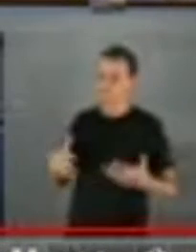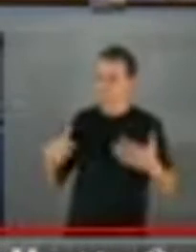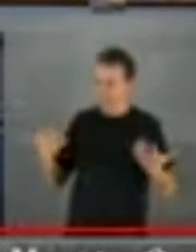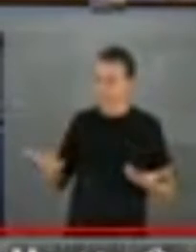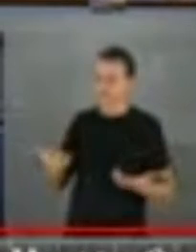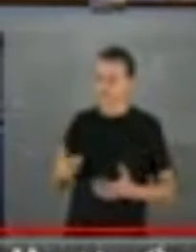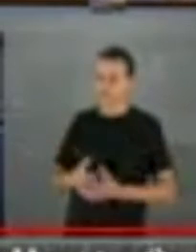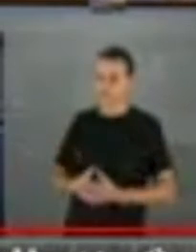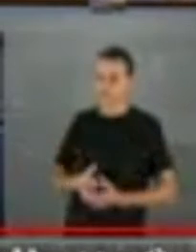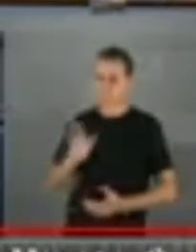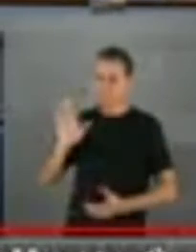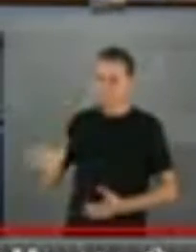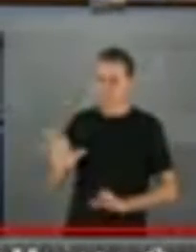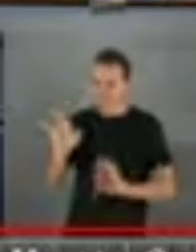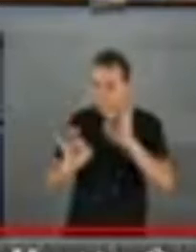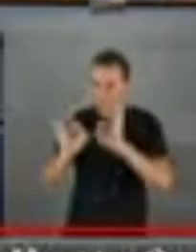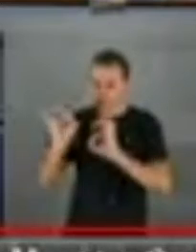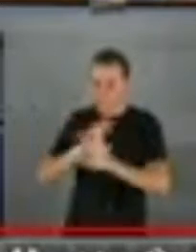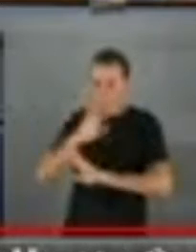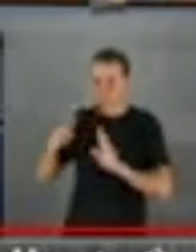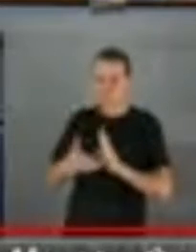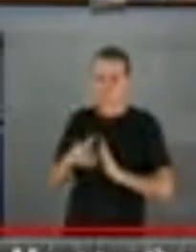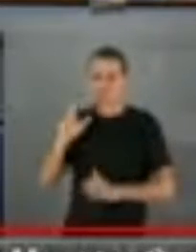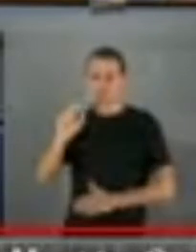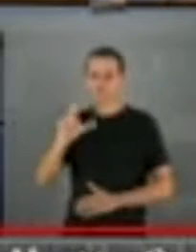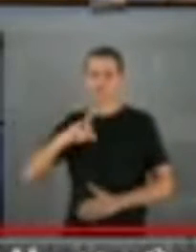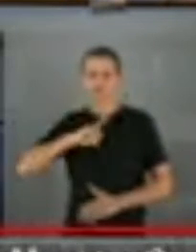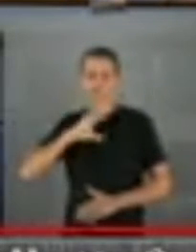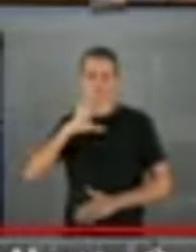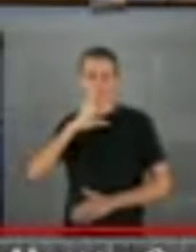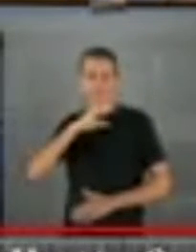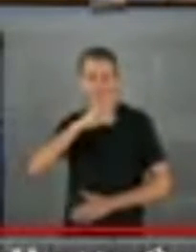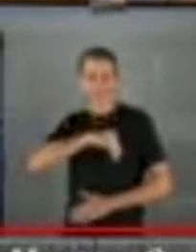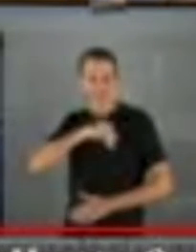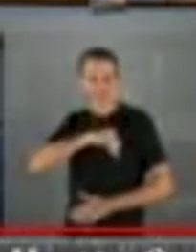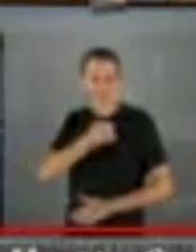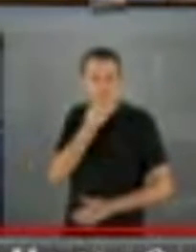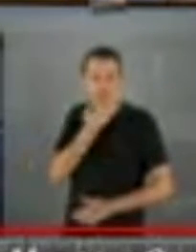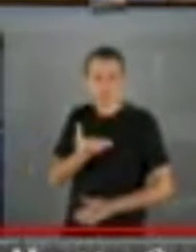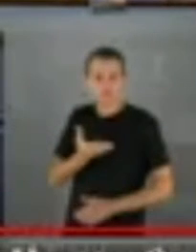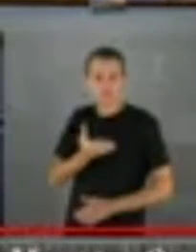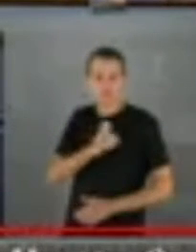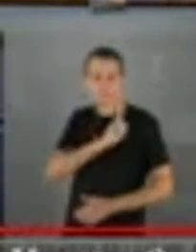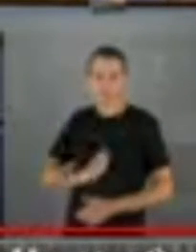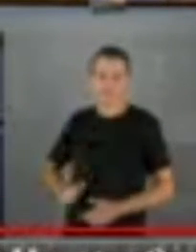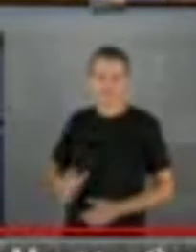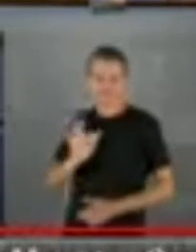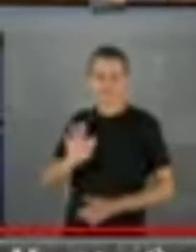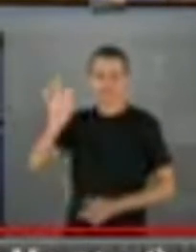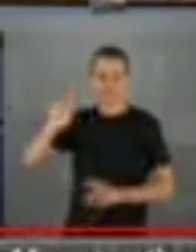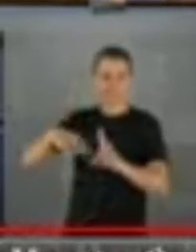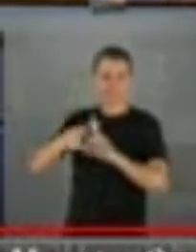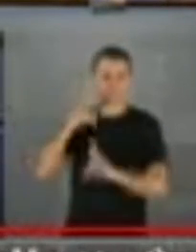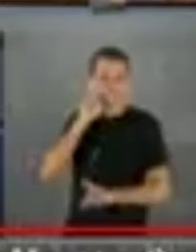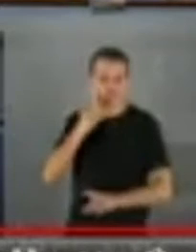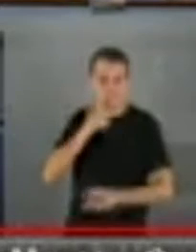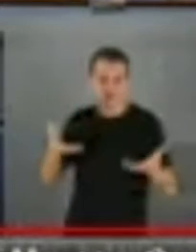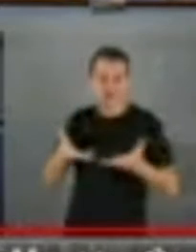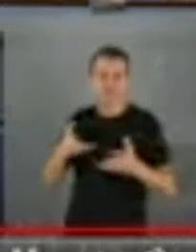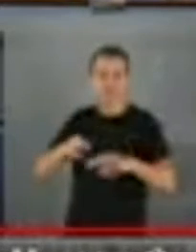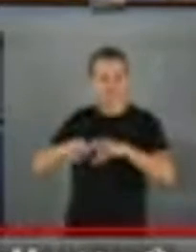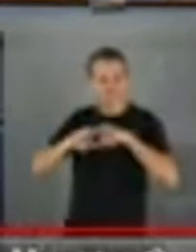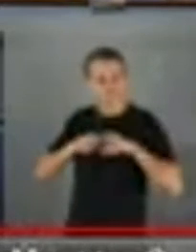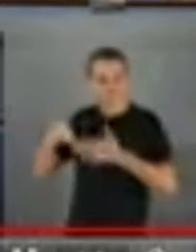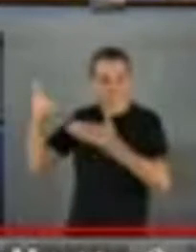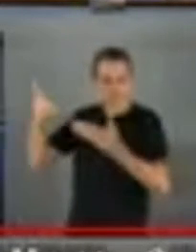ele é organizador disso tudo. Ele, inclusive, tem um salário muito bom do governo federal nos Estados Unidos agora. Por isso que ele está sendo convocado.